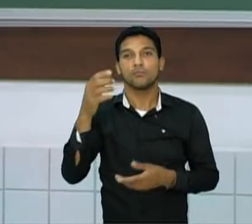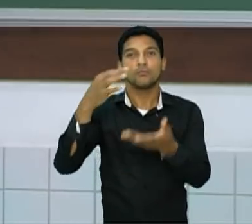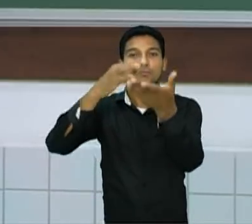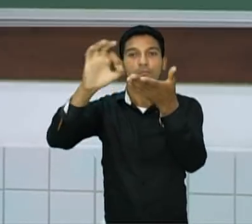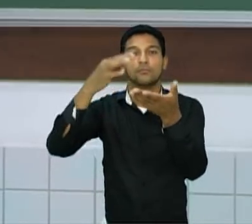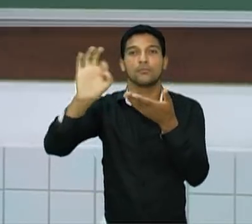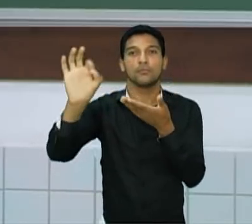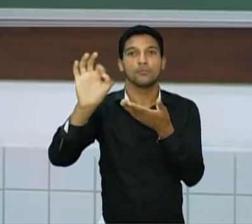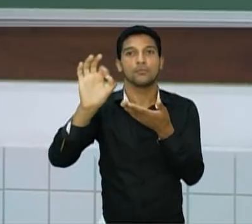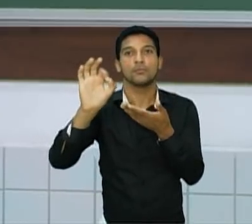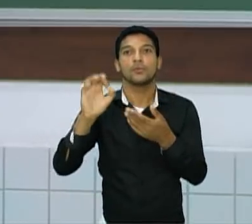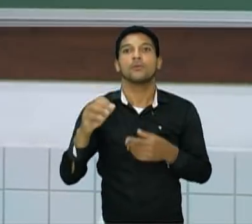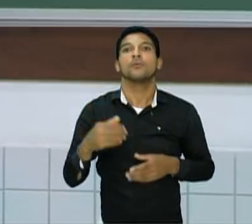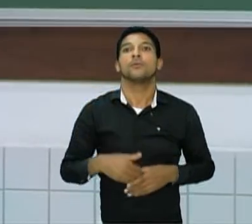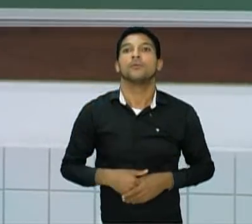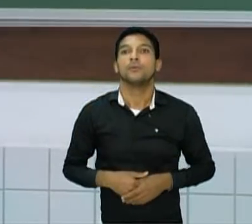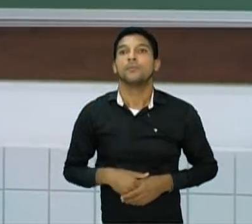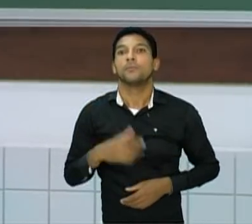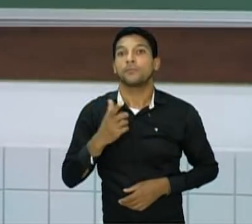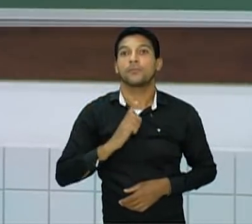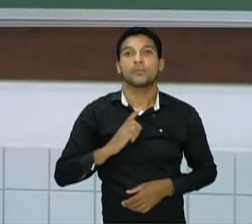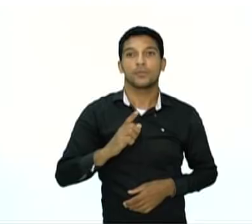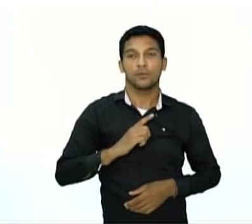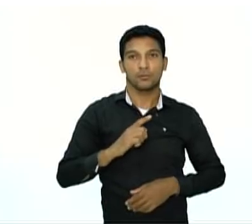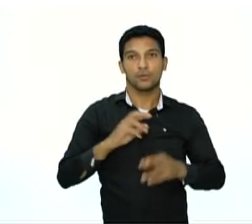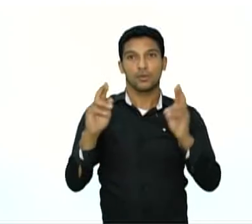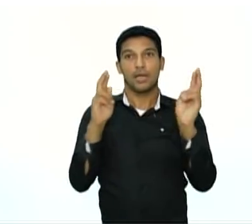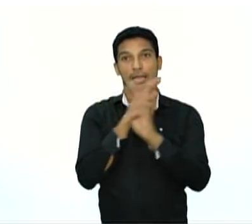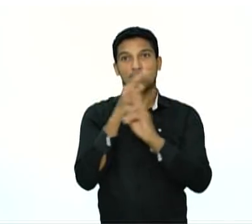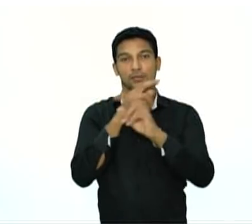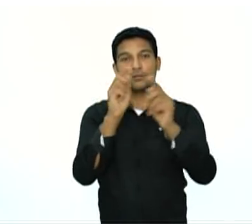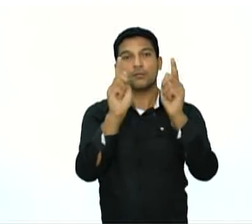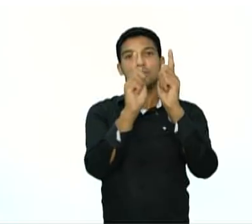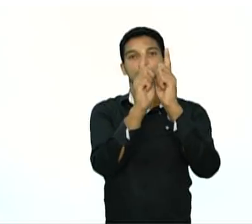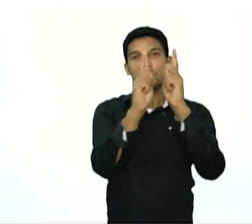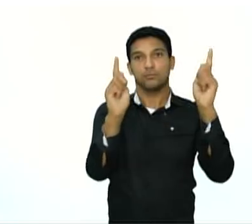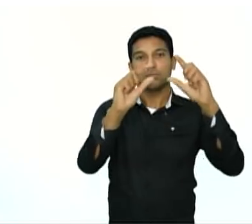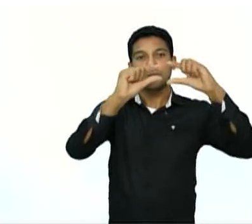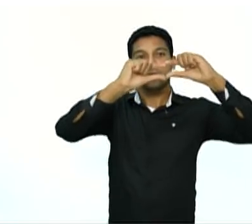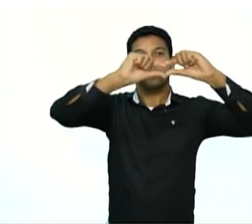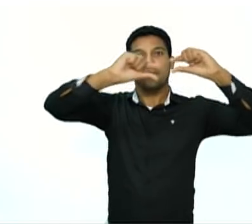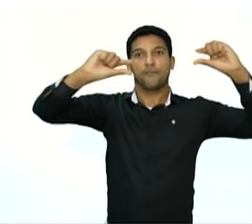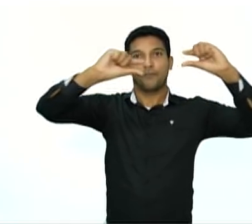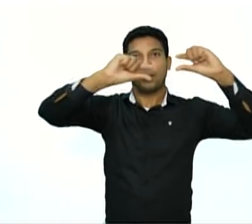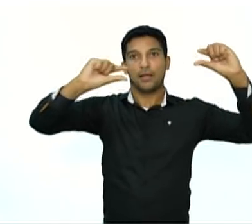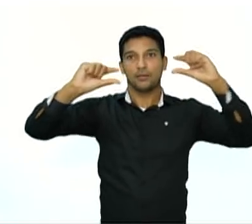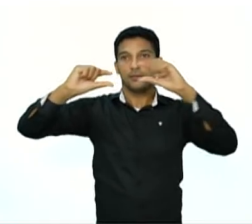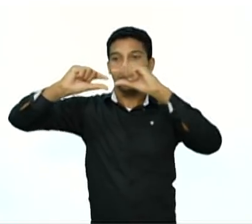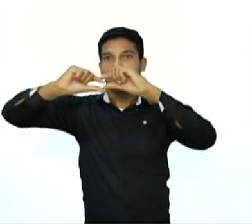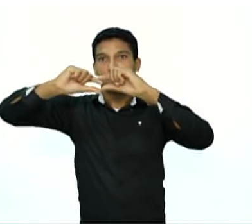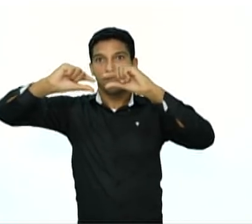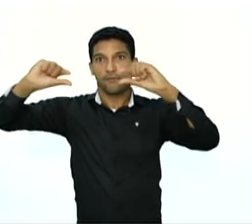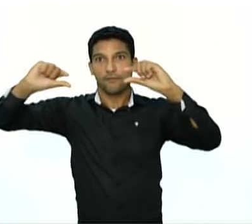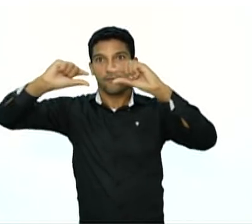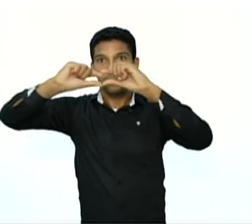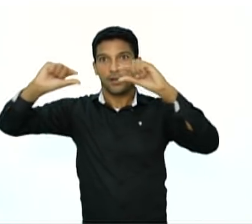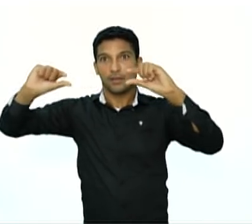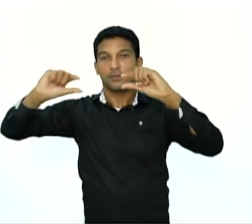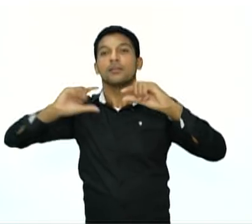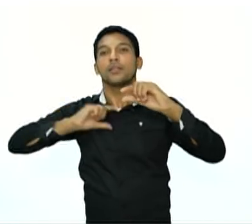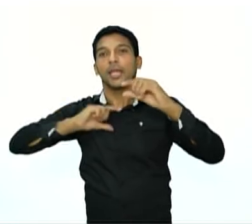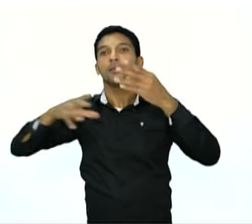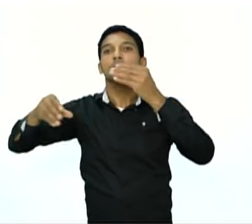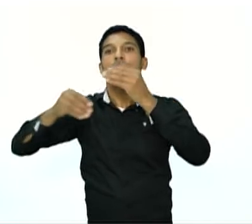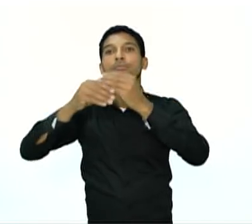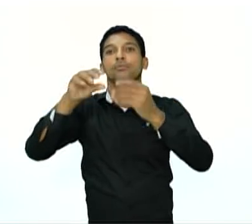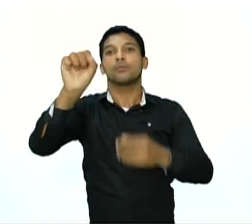Verificar? Então, nós temos uma relação aqui. Entre essas orações é estabelecida a relação de subordinação.